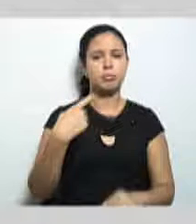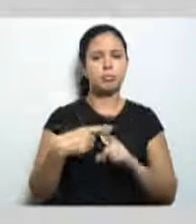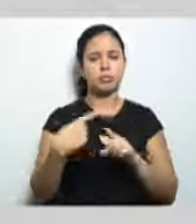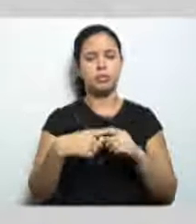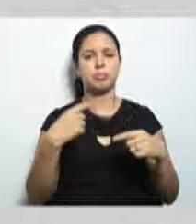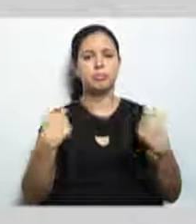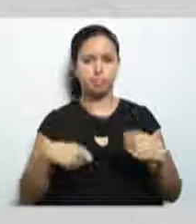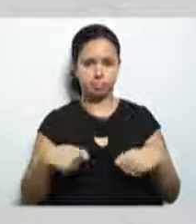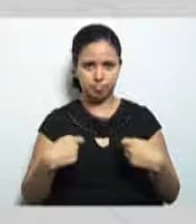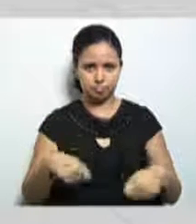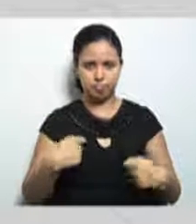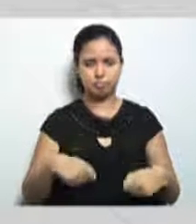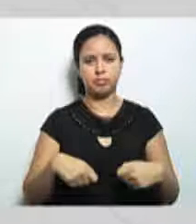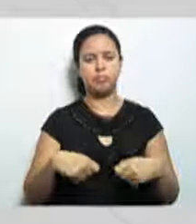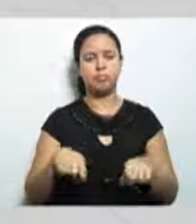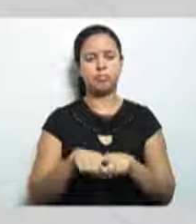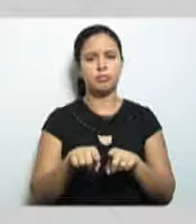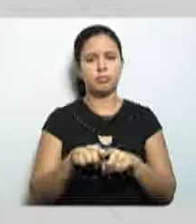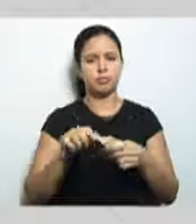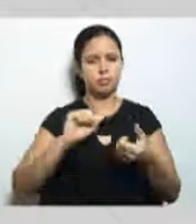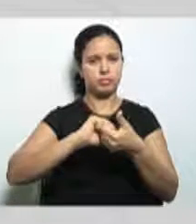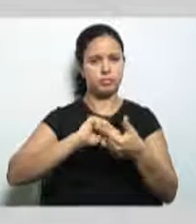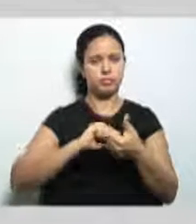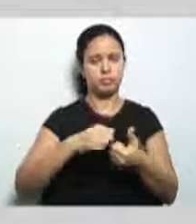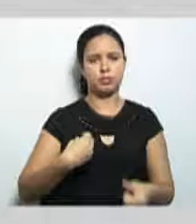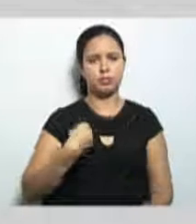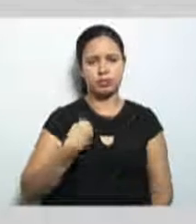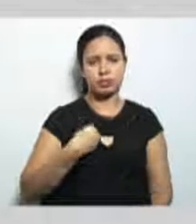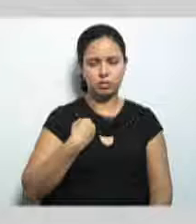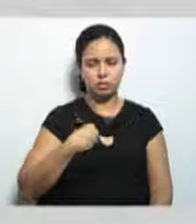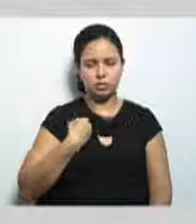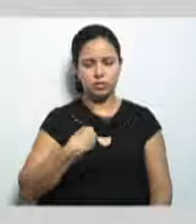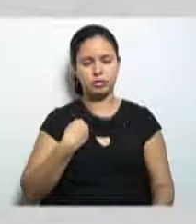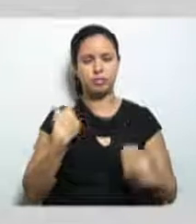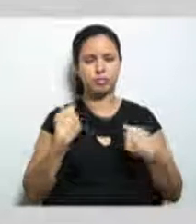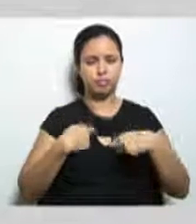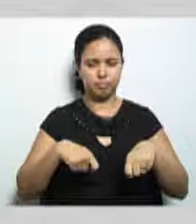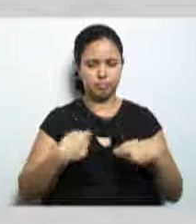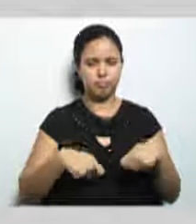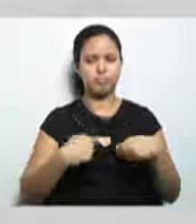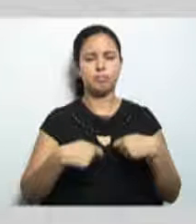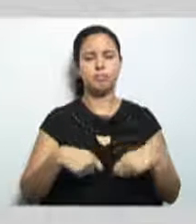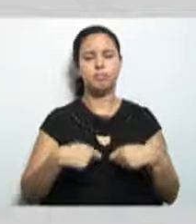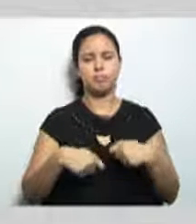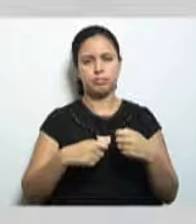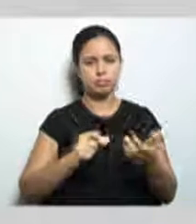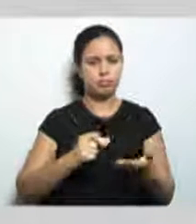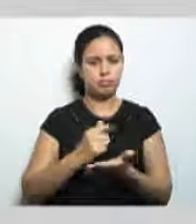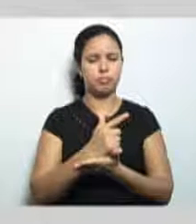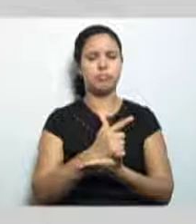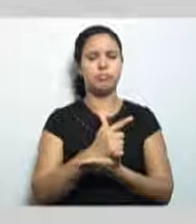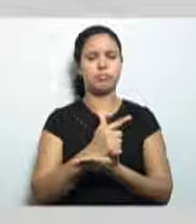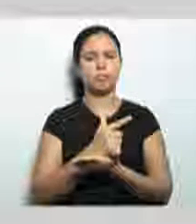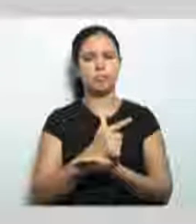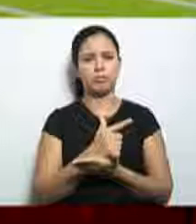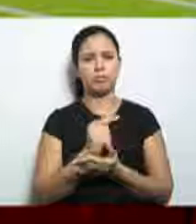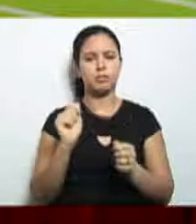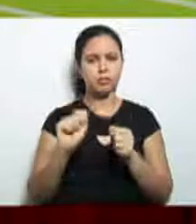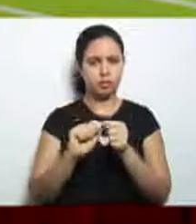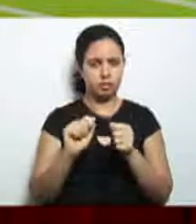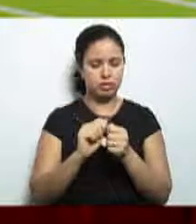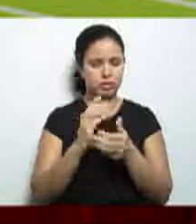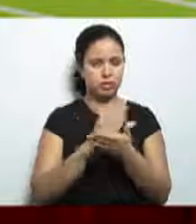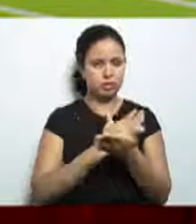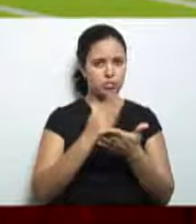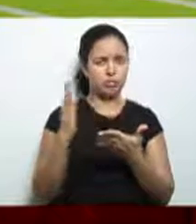dão uma certa qualidade de vida e essa necessidade que nós precisamos adquirir esses bens. Produzimos alguns